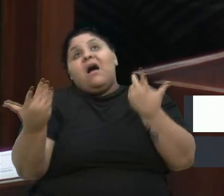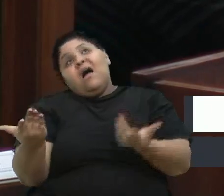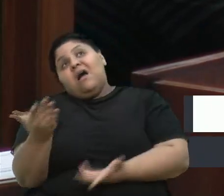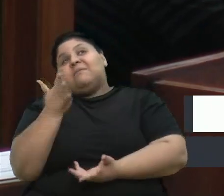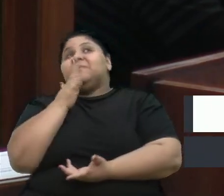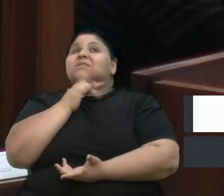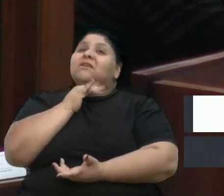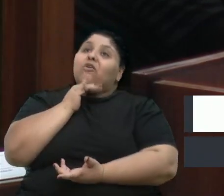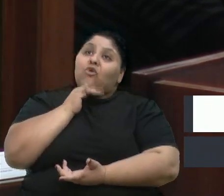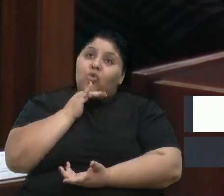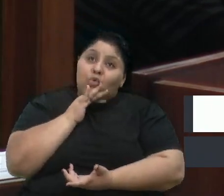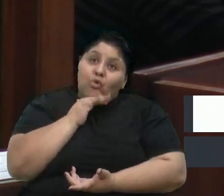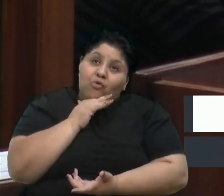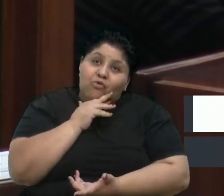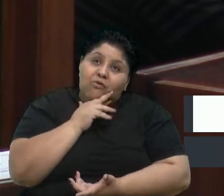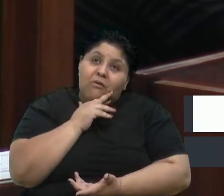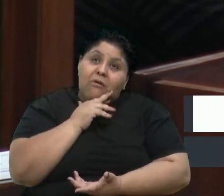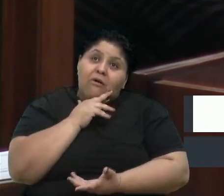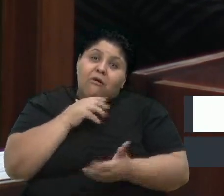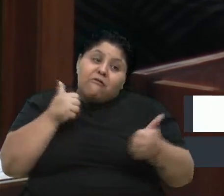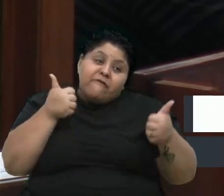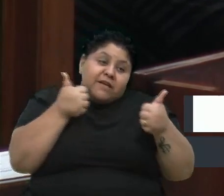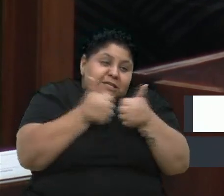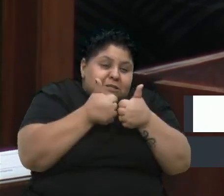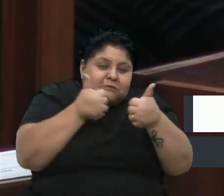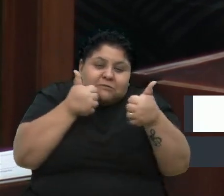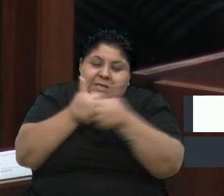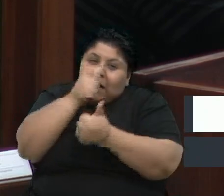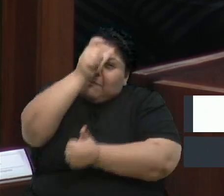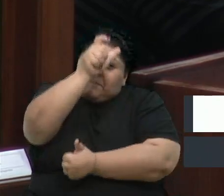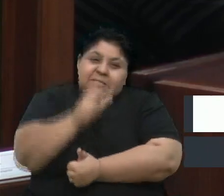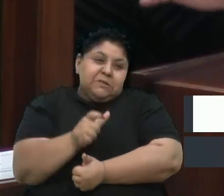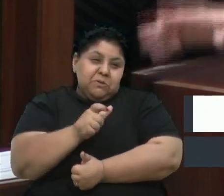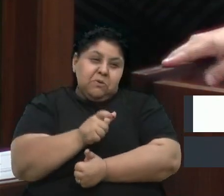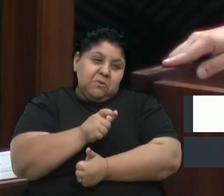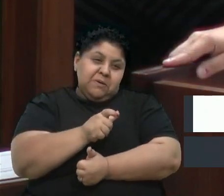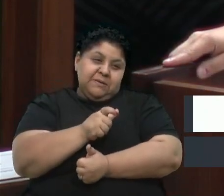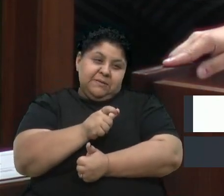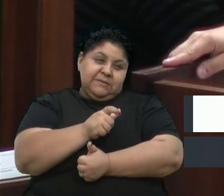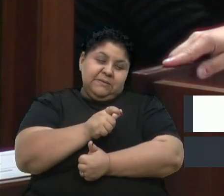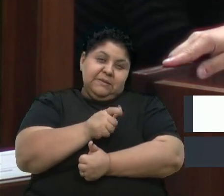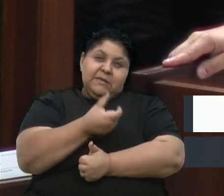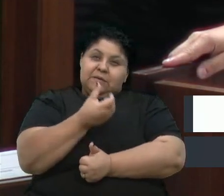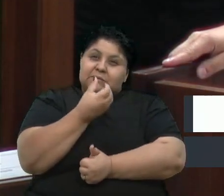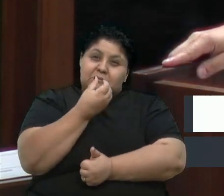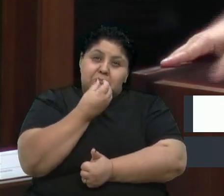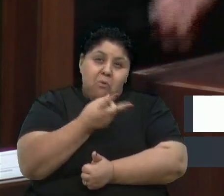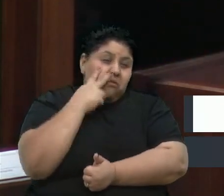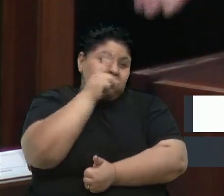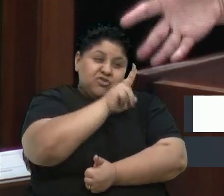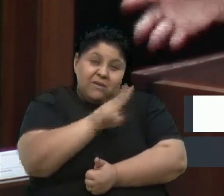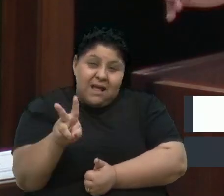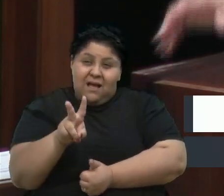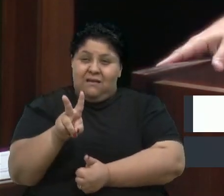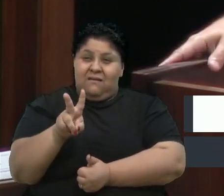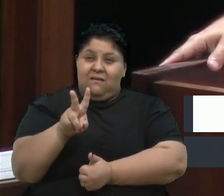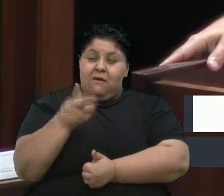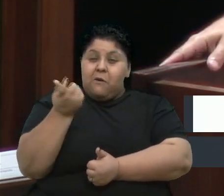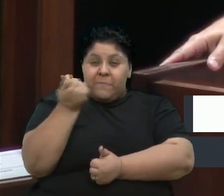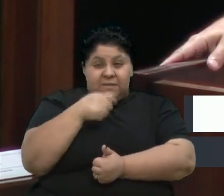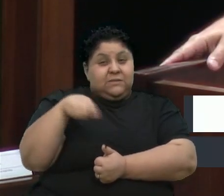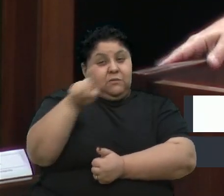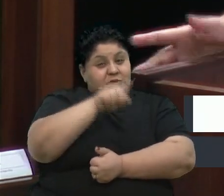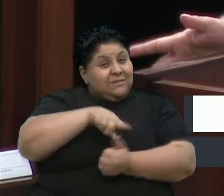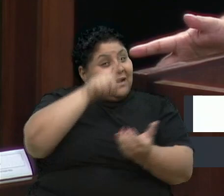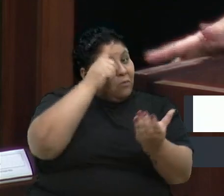juntar pessoas que não são benquistas. Nós temos que entrar num consenso. A cidade é para